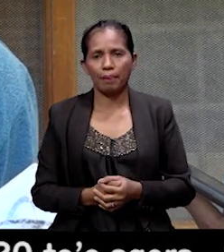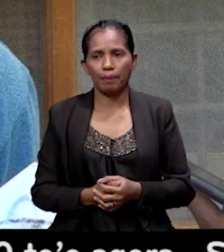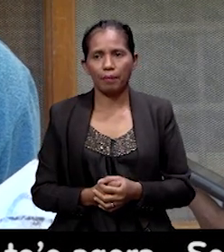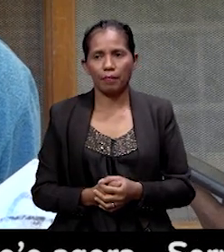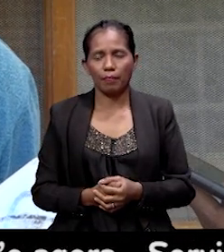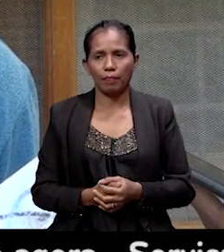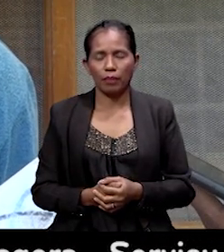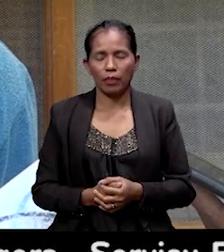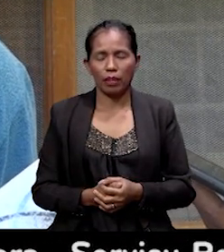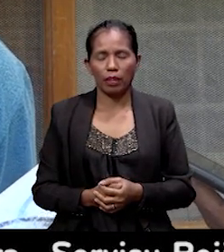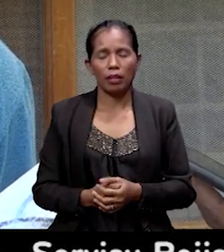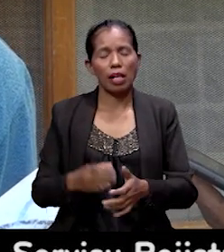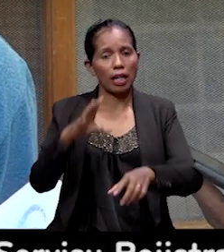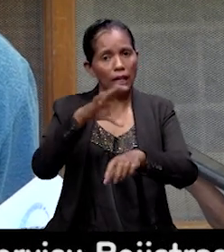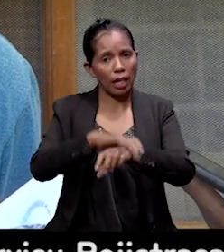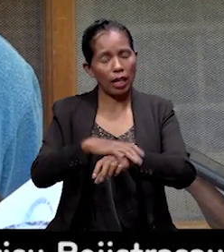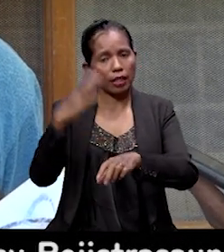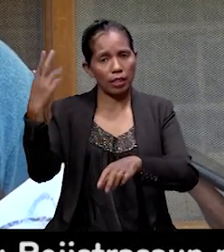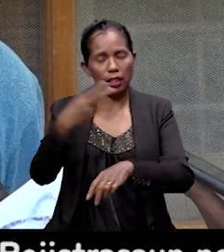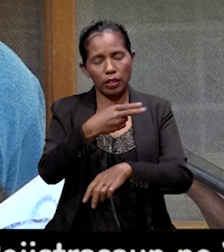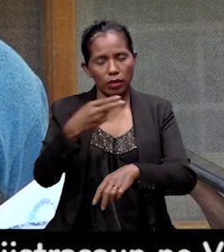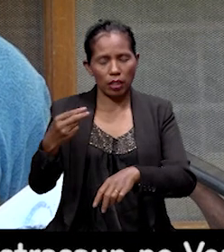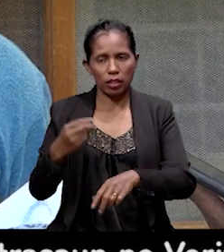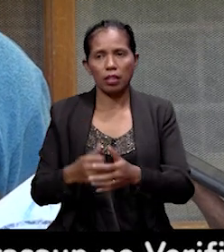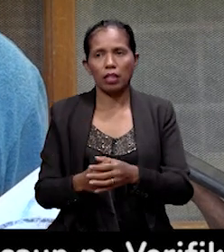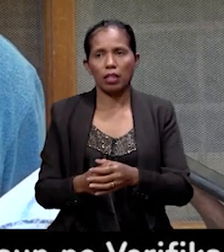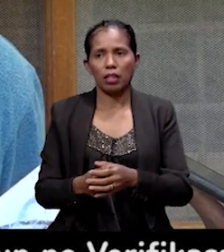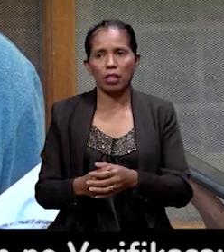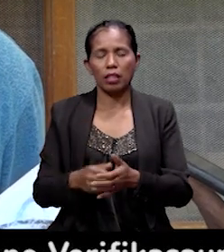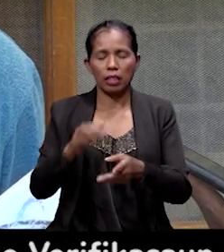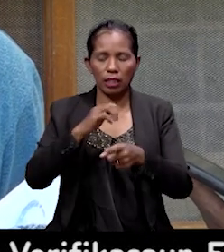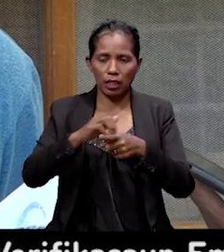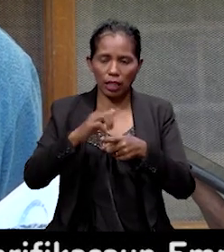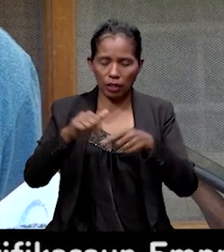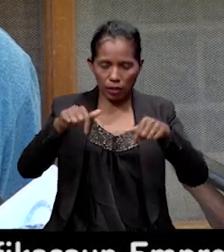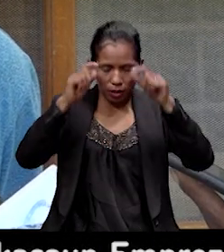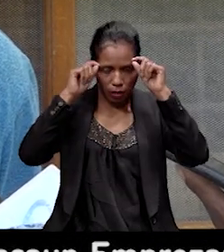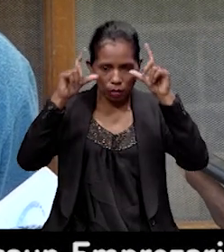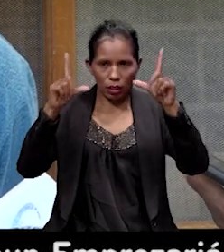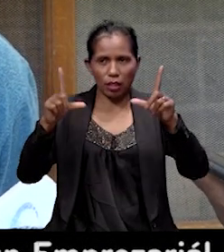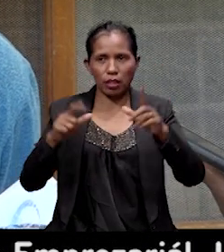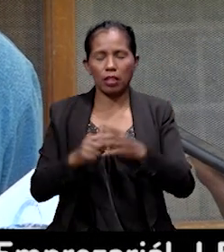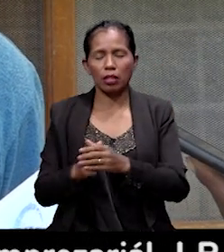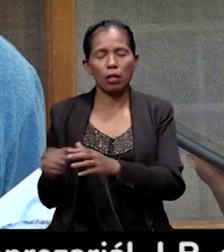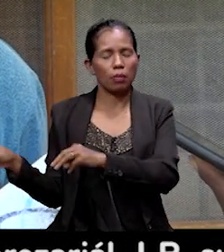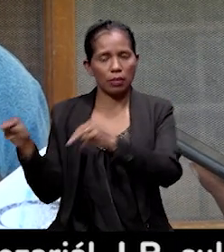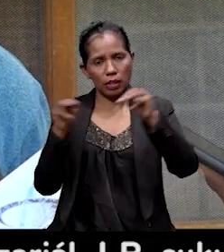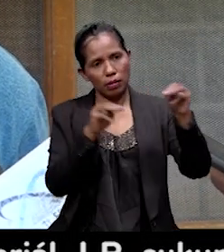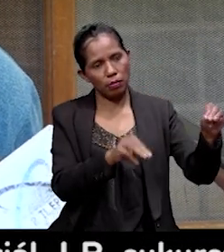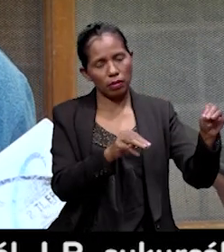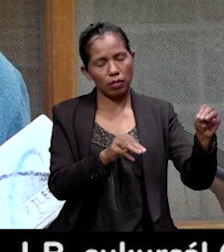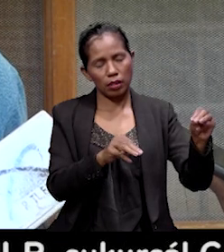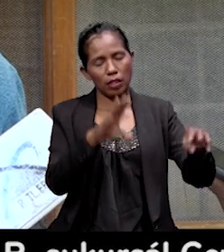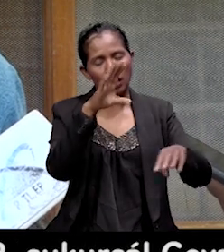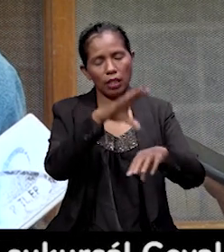kari iha atamboa Indonesia significa treni iha Timor Leste no deportasaun no